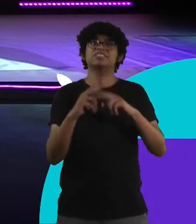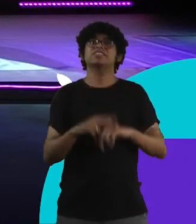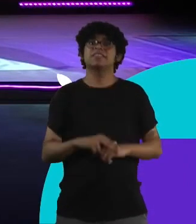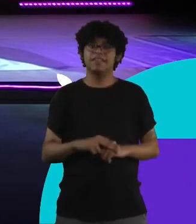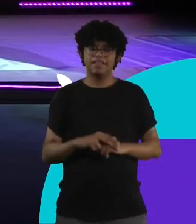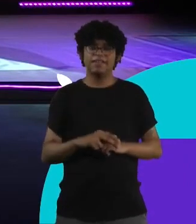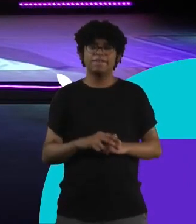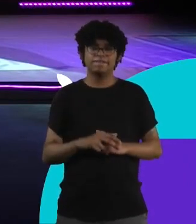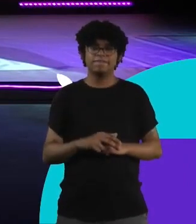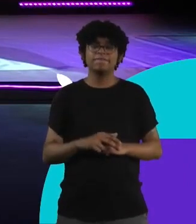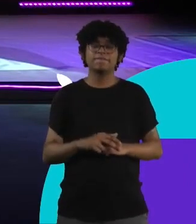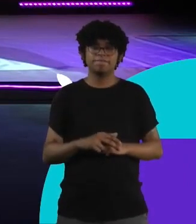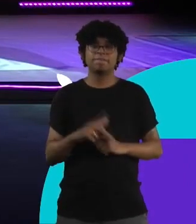parcerias